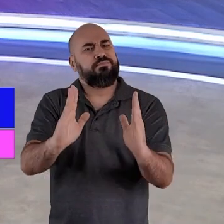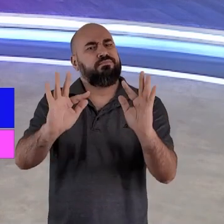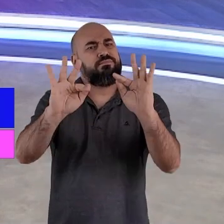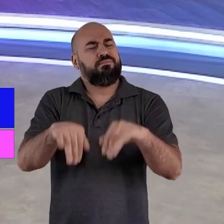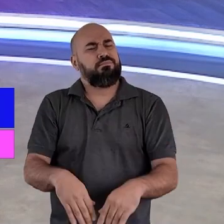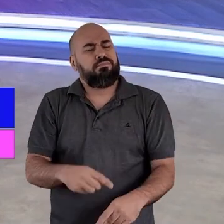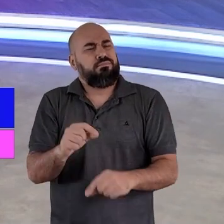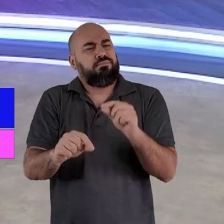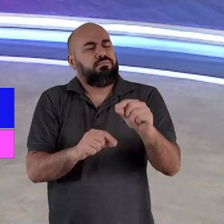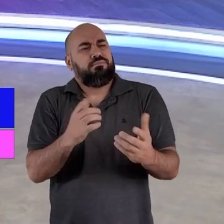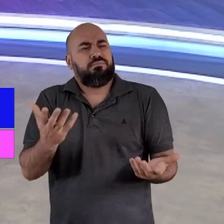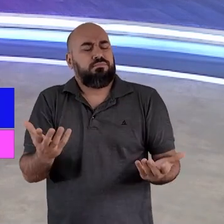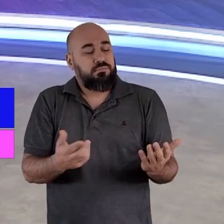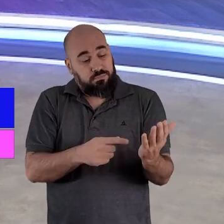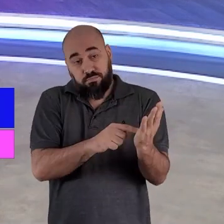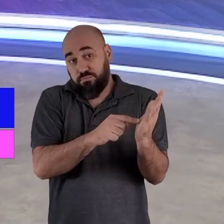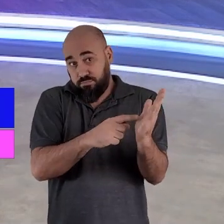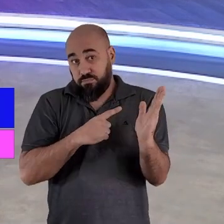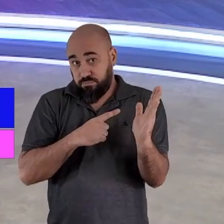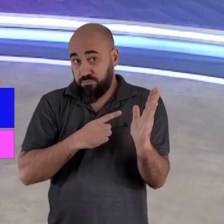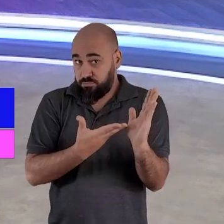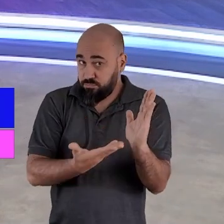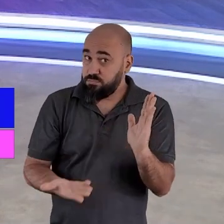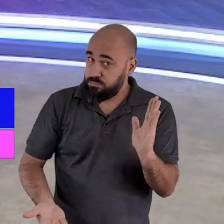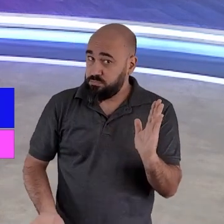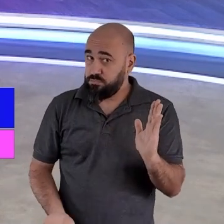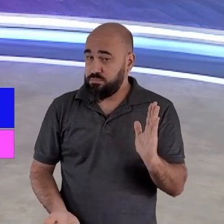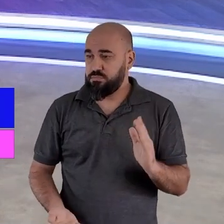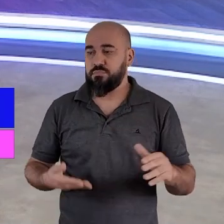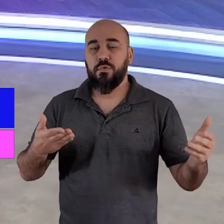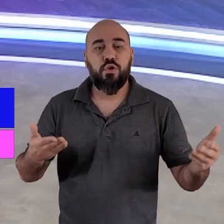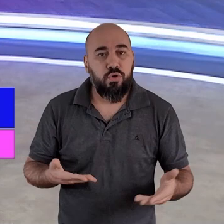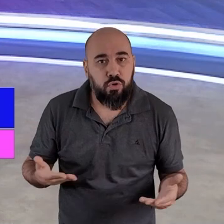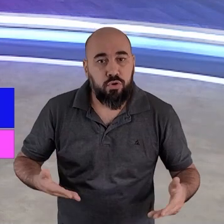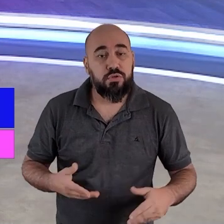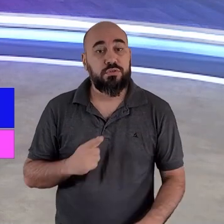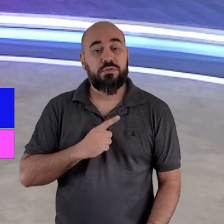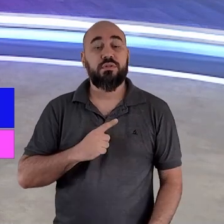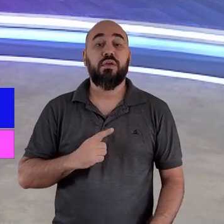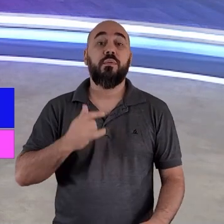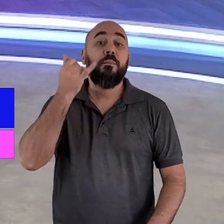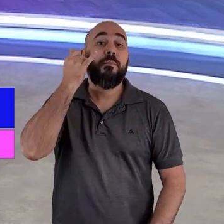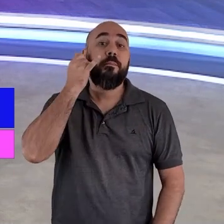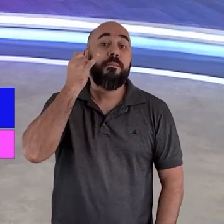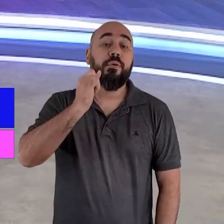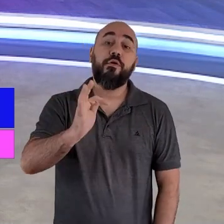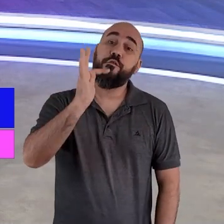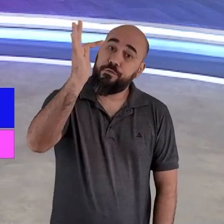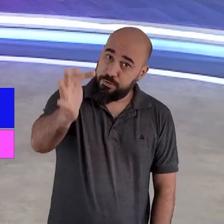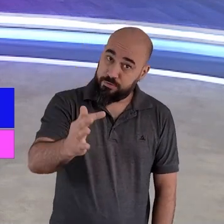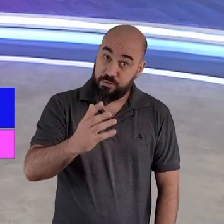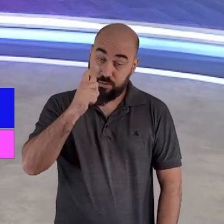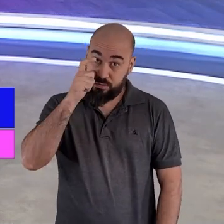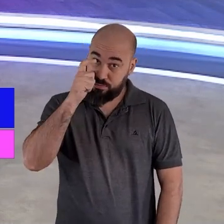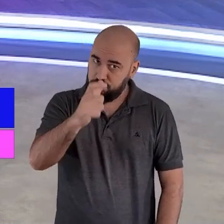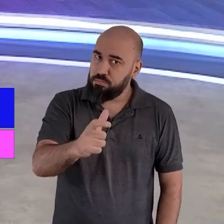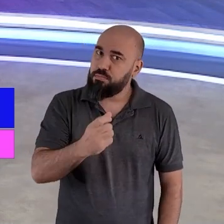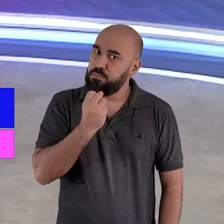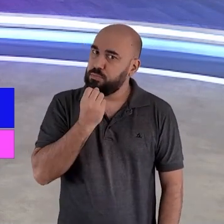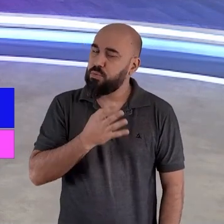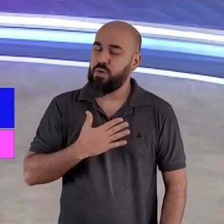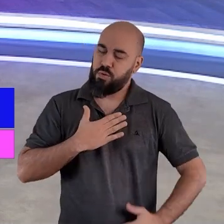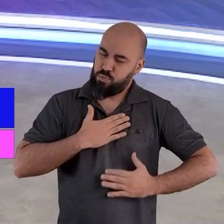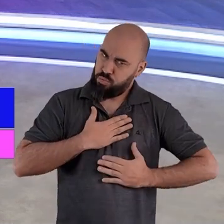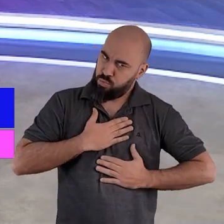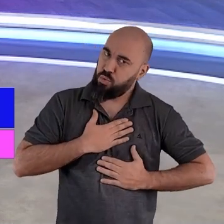finais da história da humanidade. Hoje, nós vamos entrar em uma dessas profecias muito interessantes. Eu